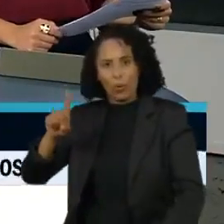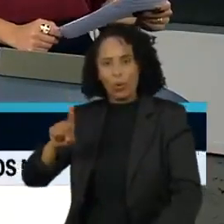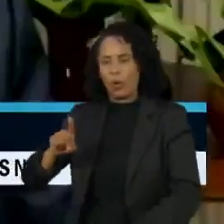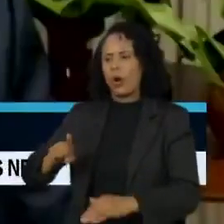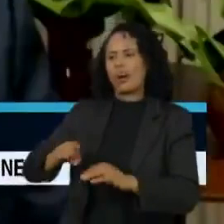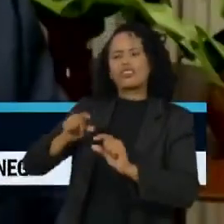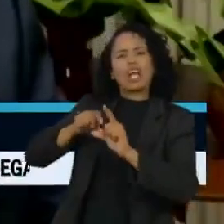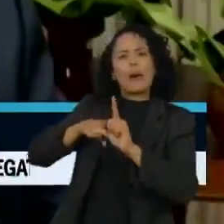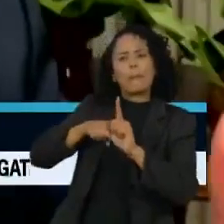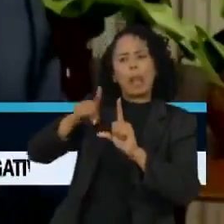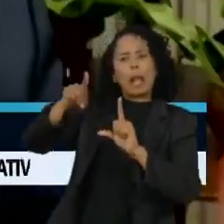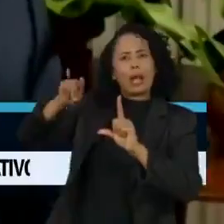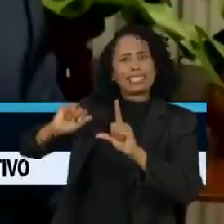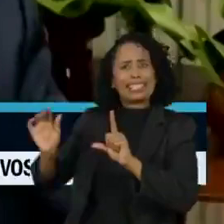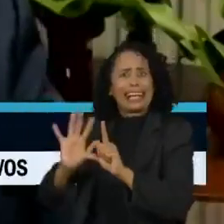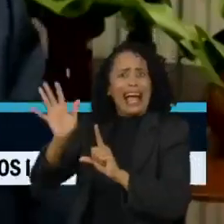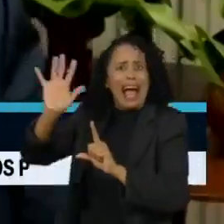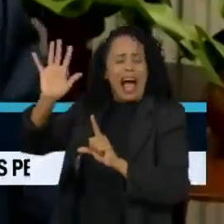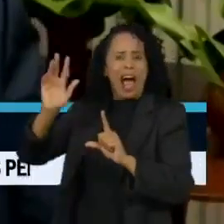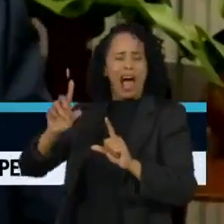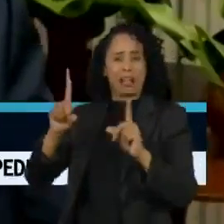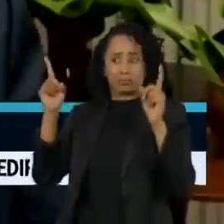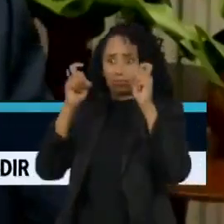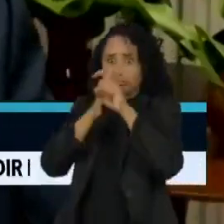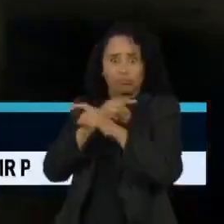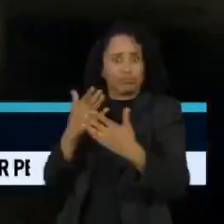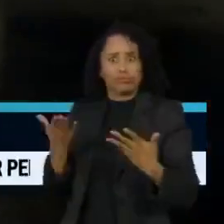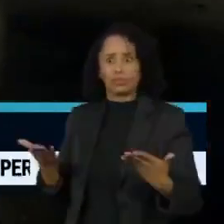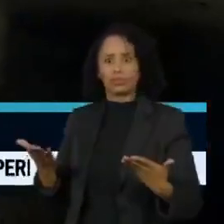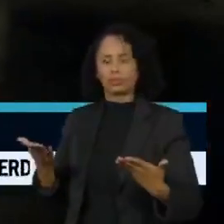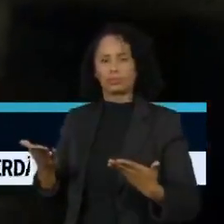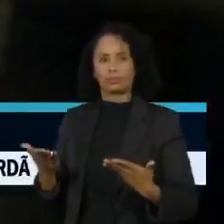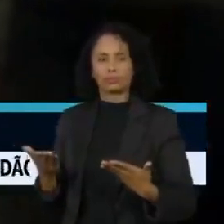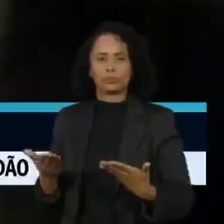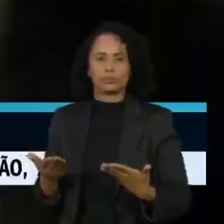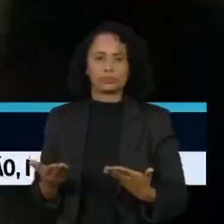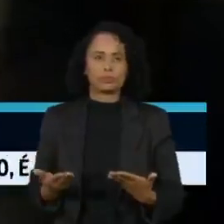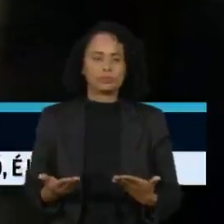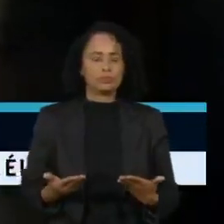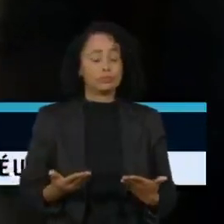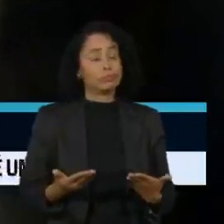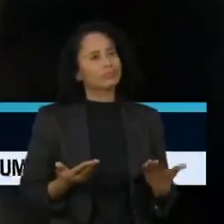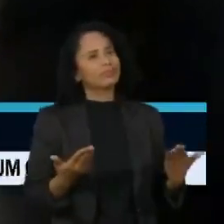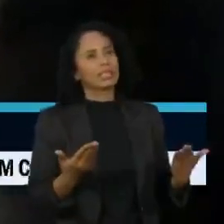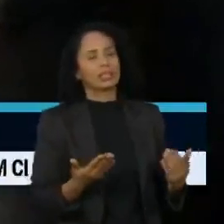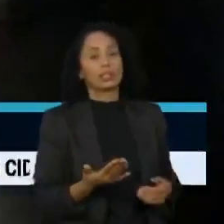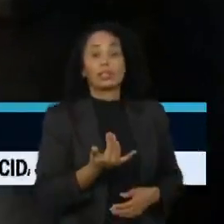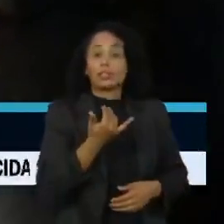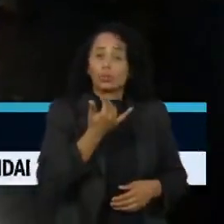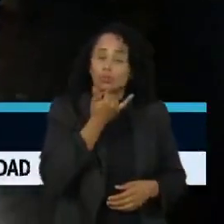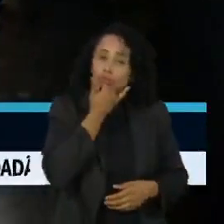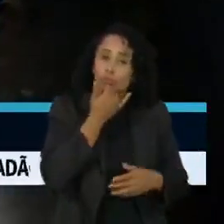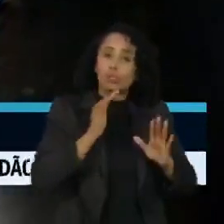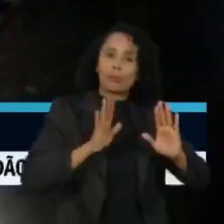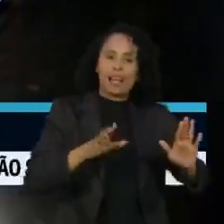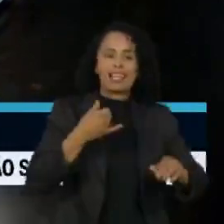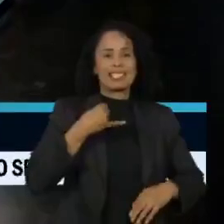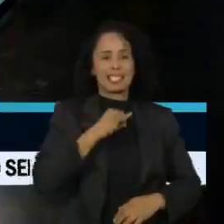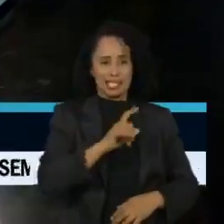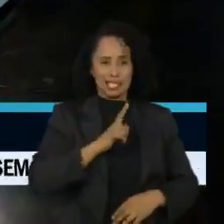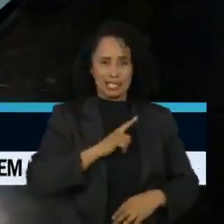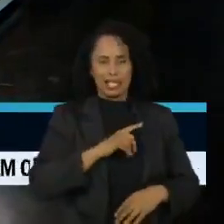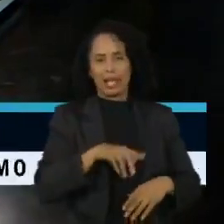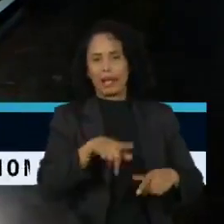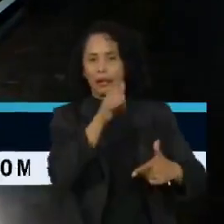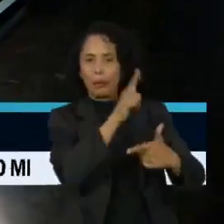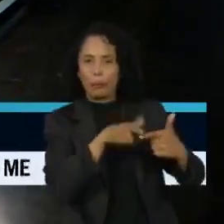mundo pensa o tempo todo, só nos faltava essa. E Pondé, se não fosse a crise entre os poderes, o Brasil poderia estar